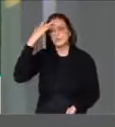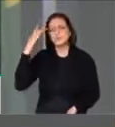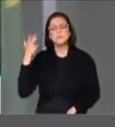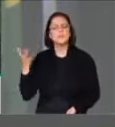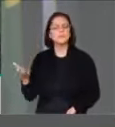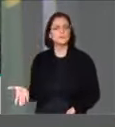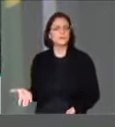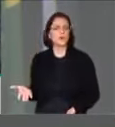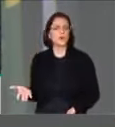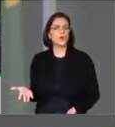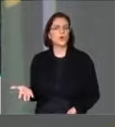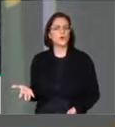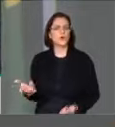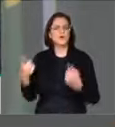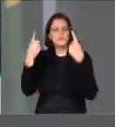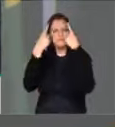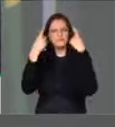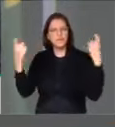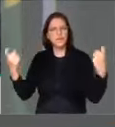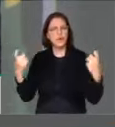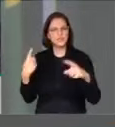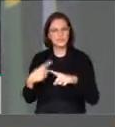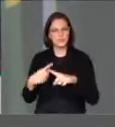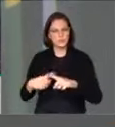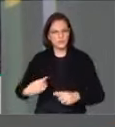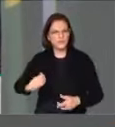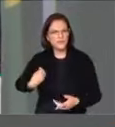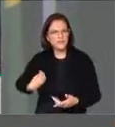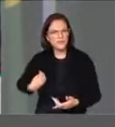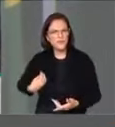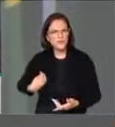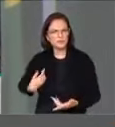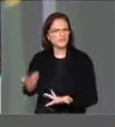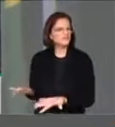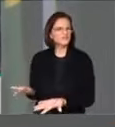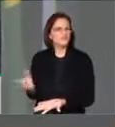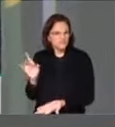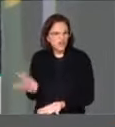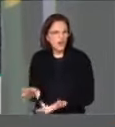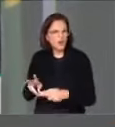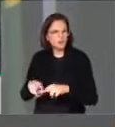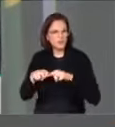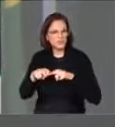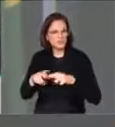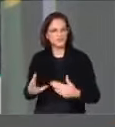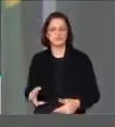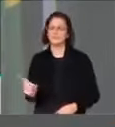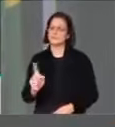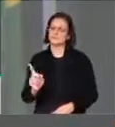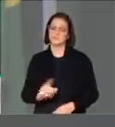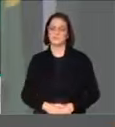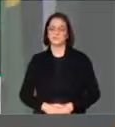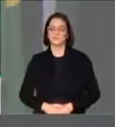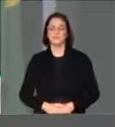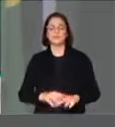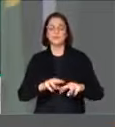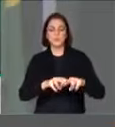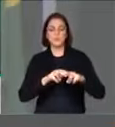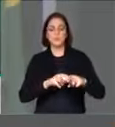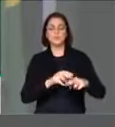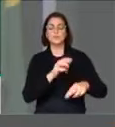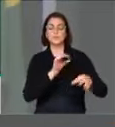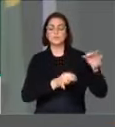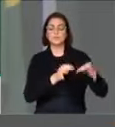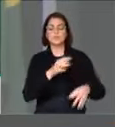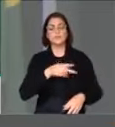violentar corpos, porque são, porque existem. Então, o Supremo falou, direitos, eles não estão